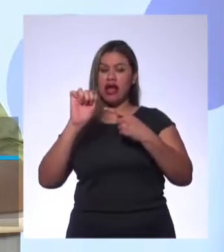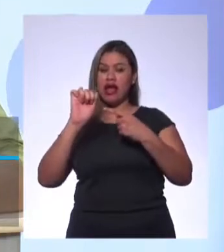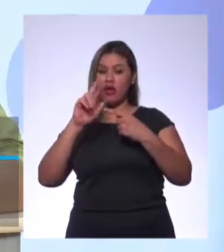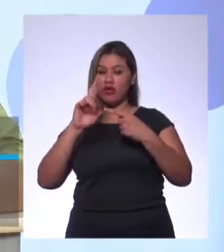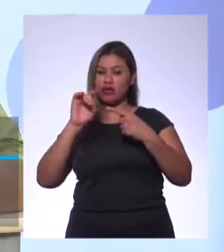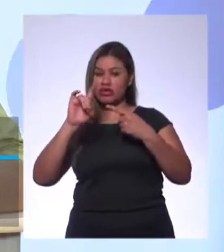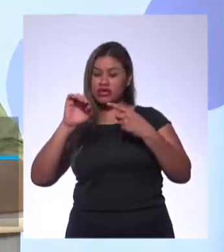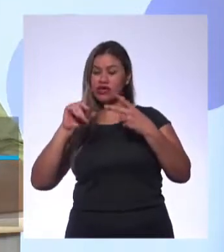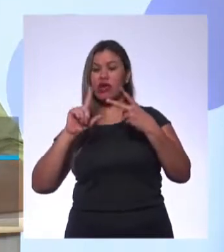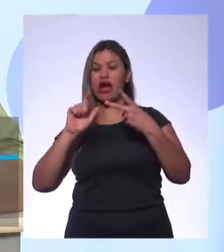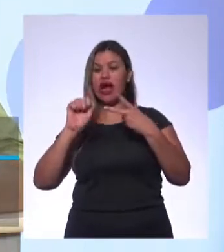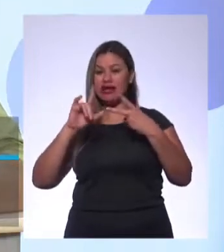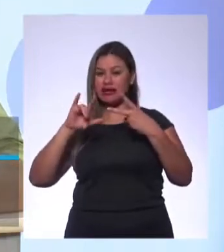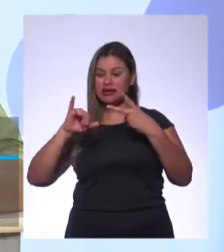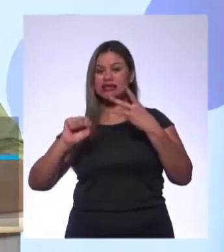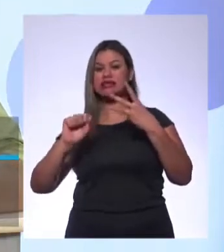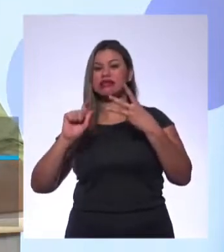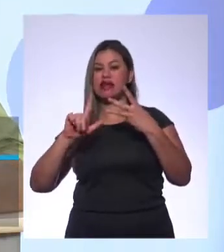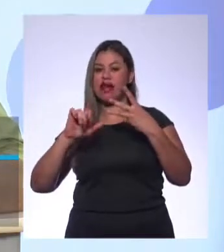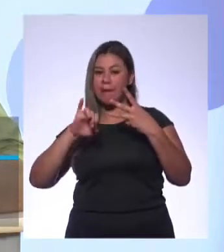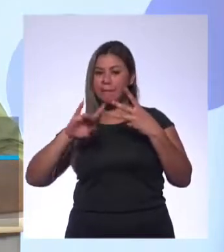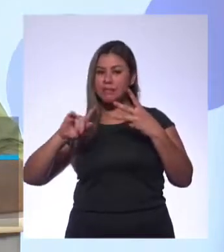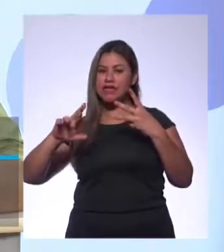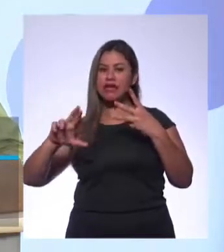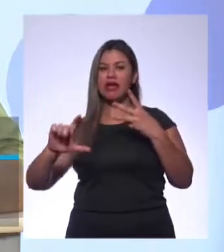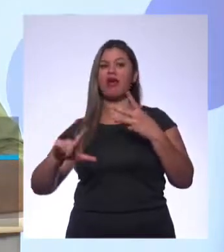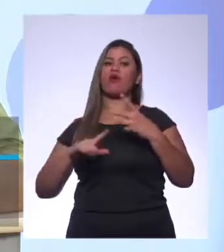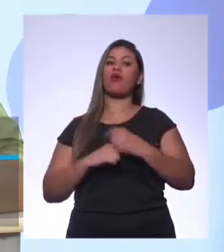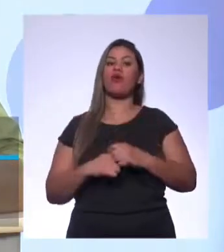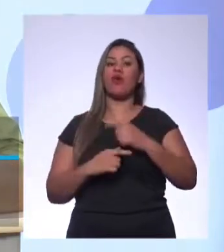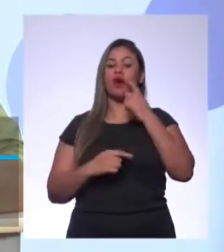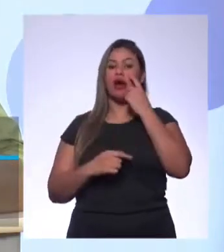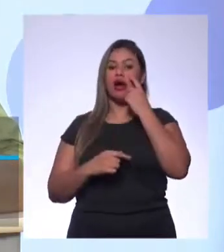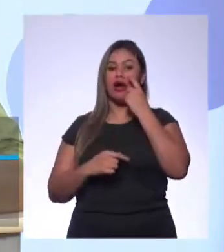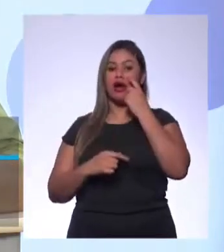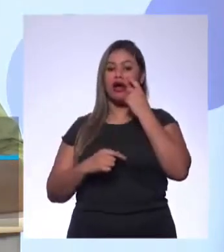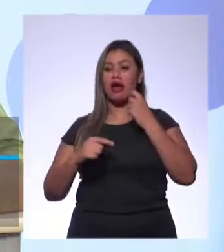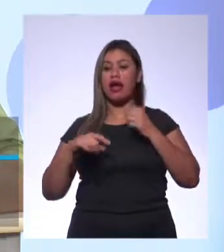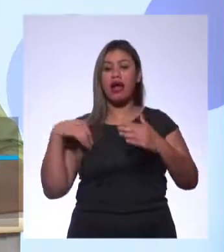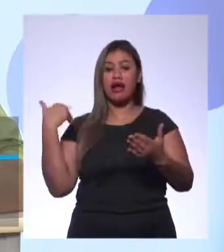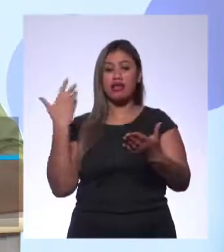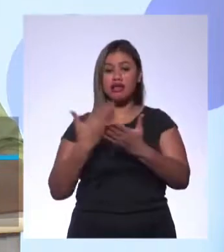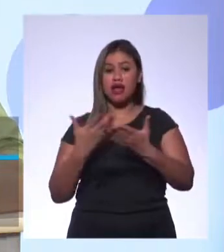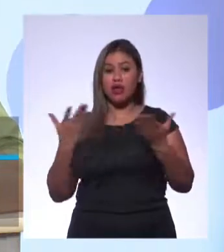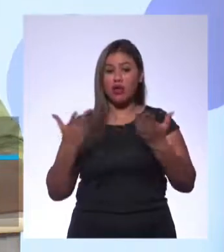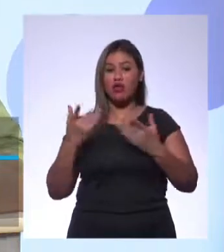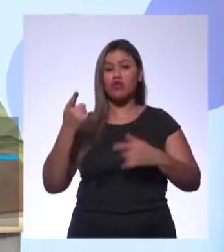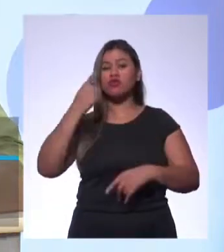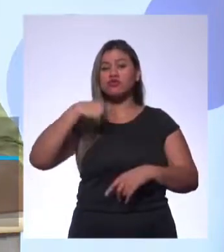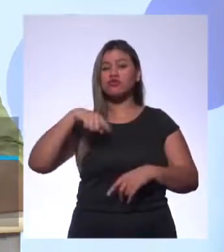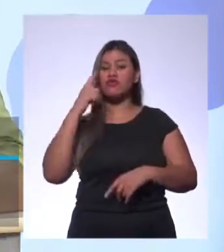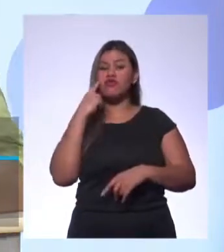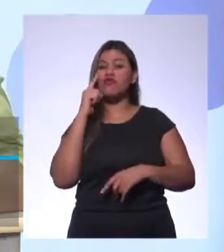Ela diz assim: ainda vemos a pretensa superioridade inglesa nas